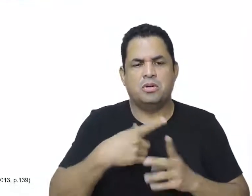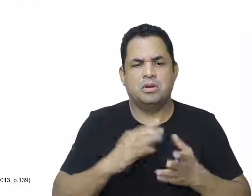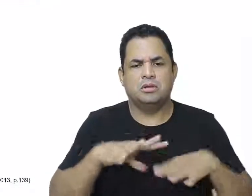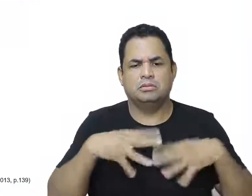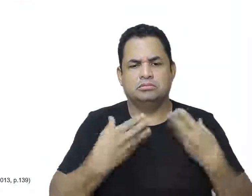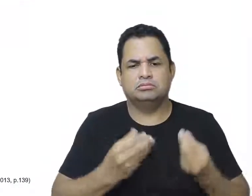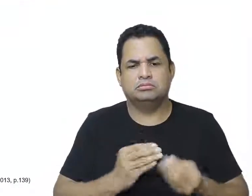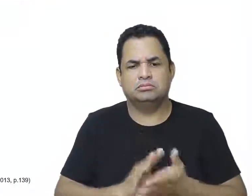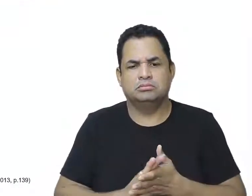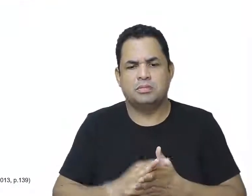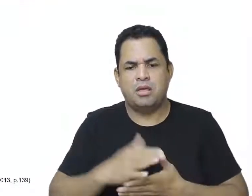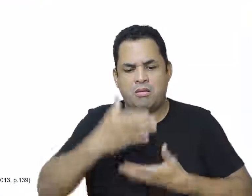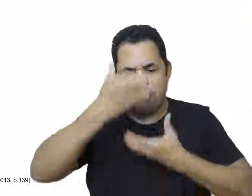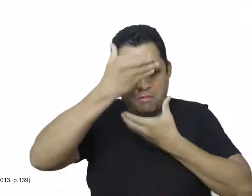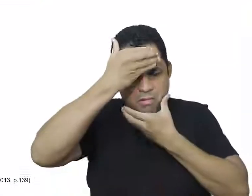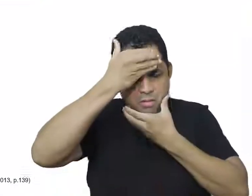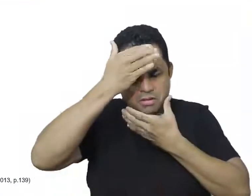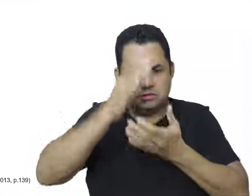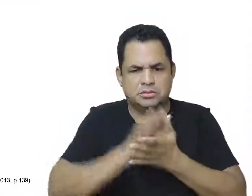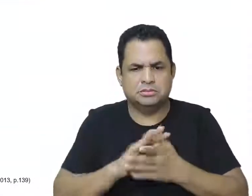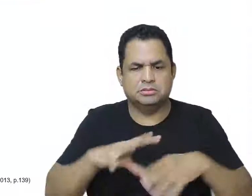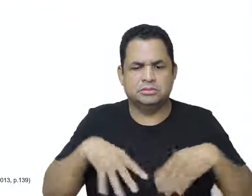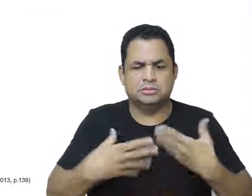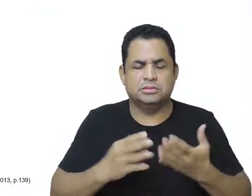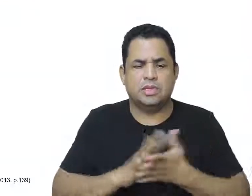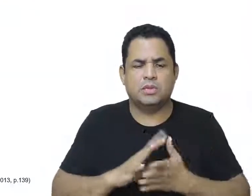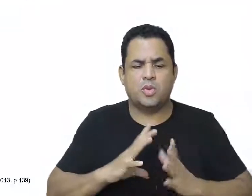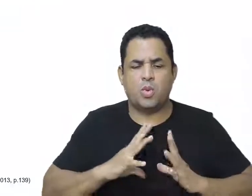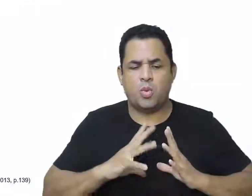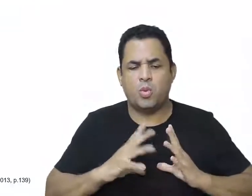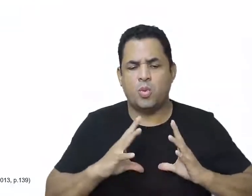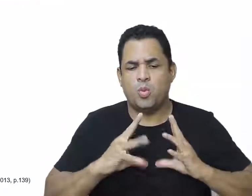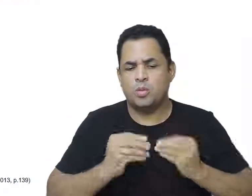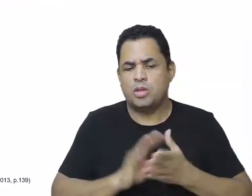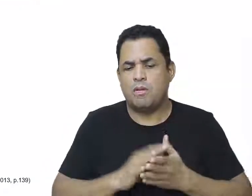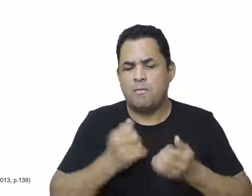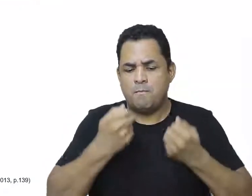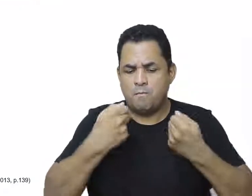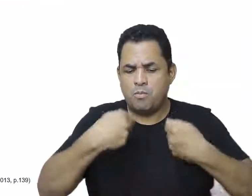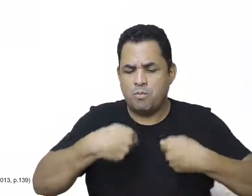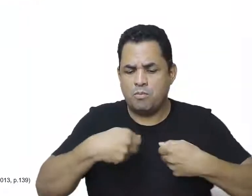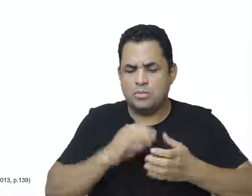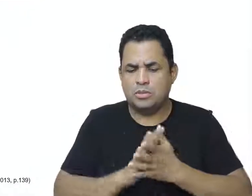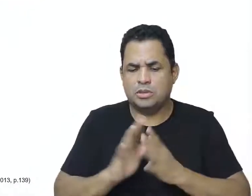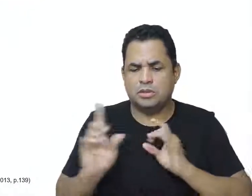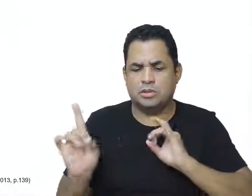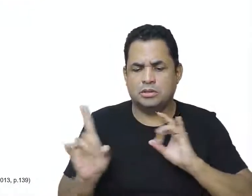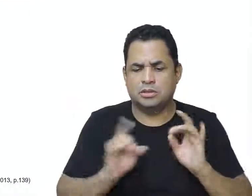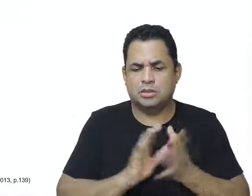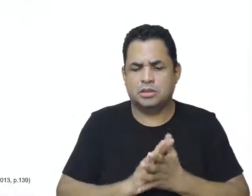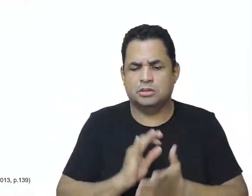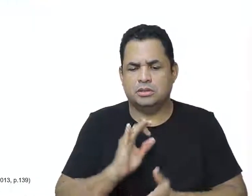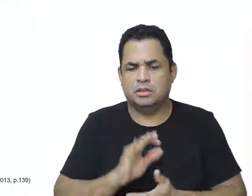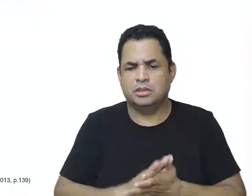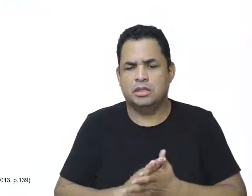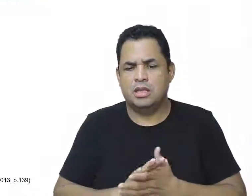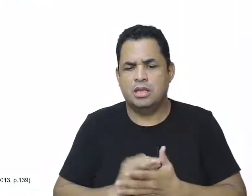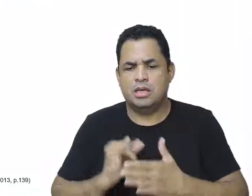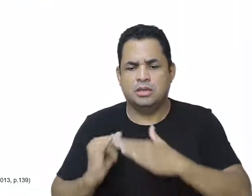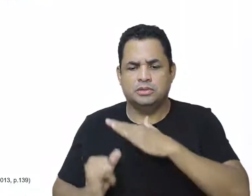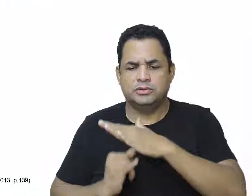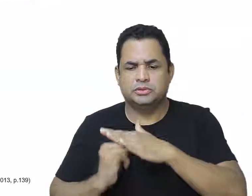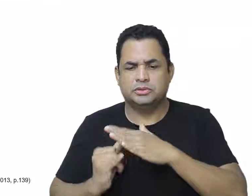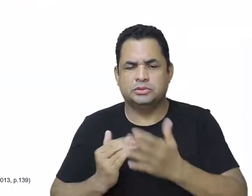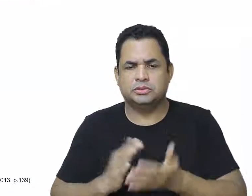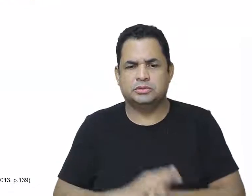eles têm uma forma de dominação através das suas instituições, ok? Muito bem,